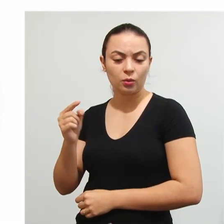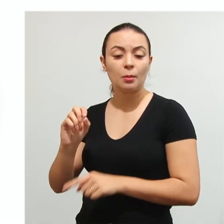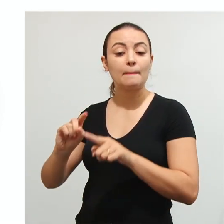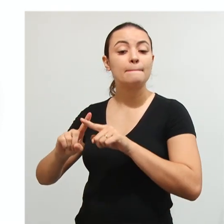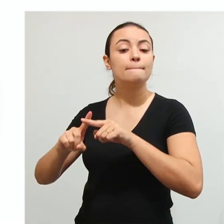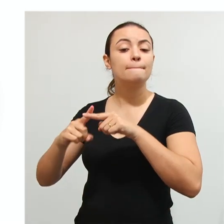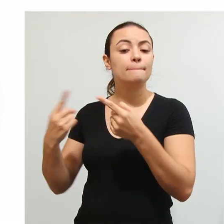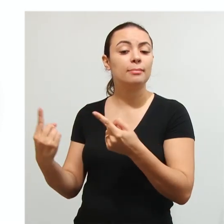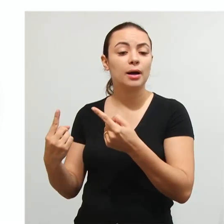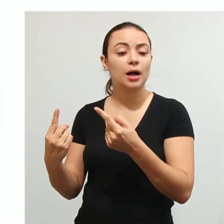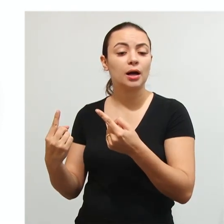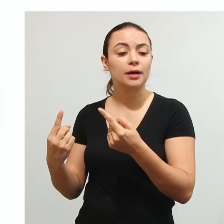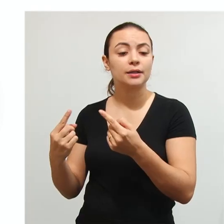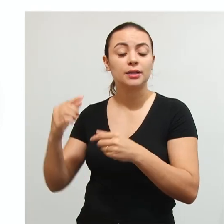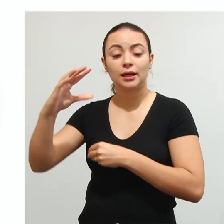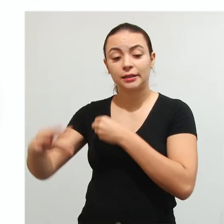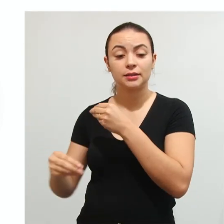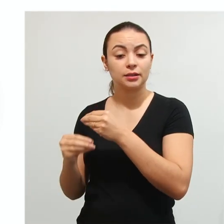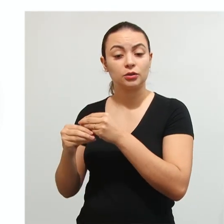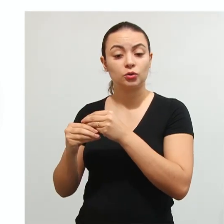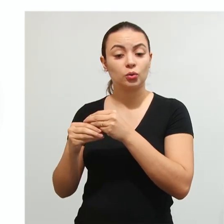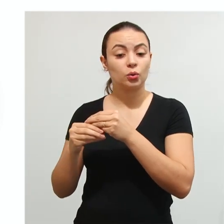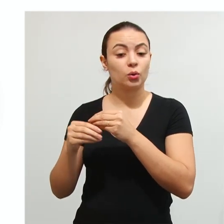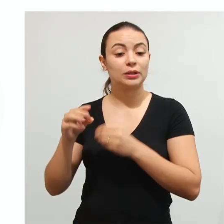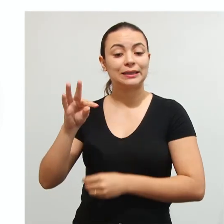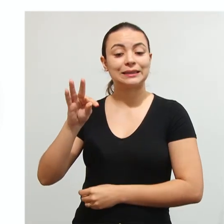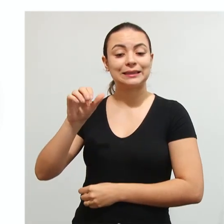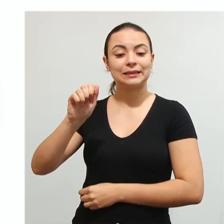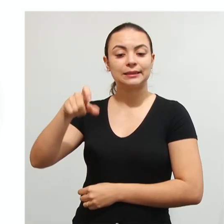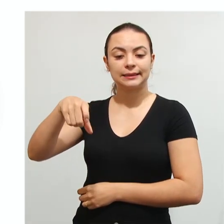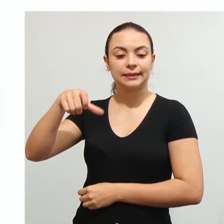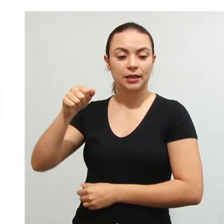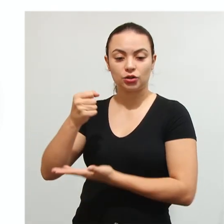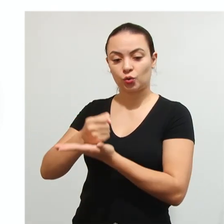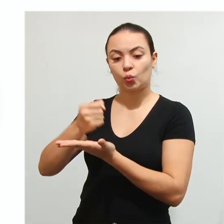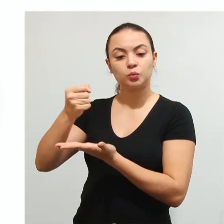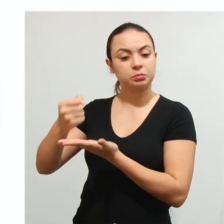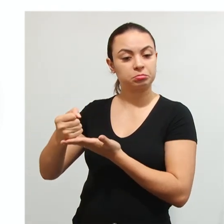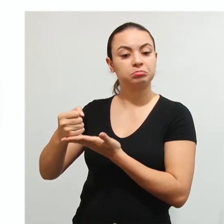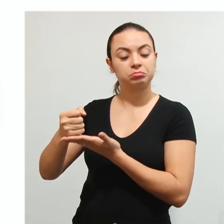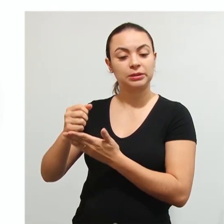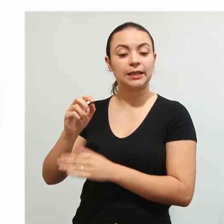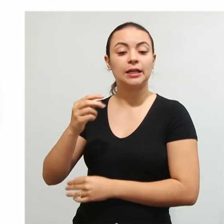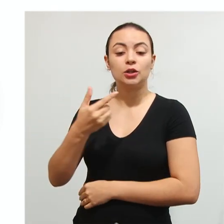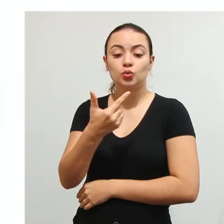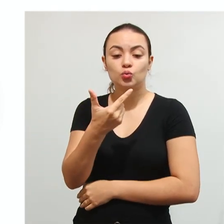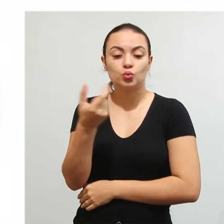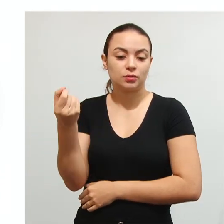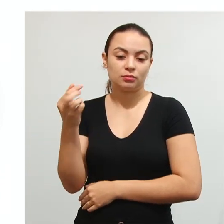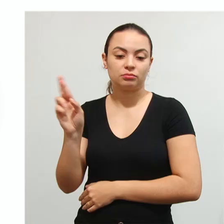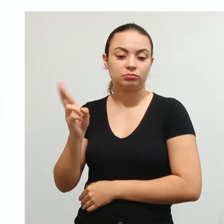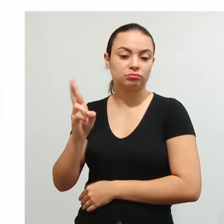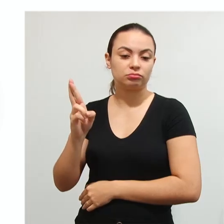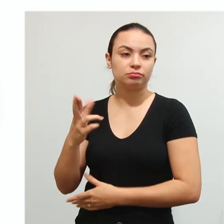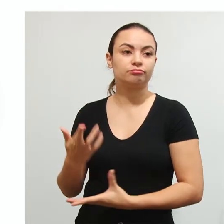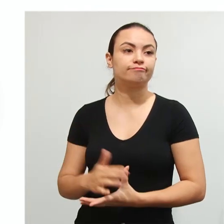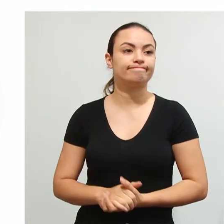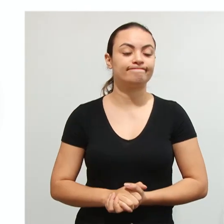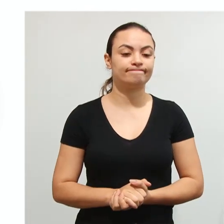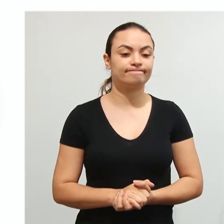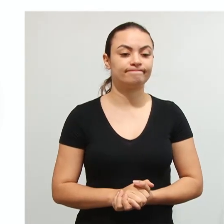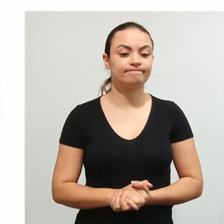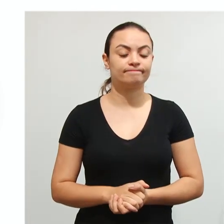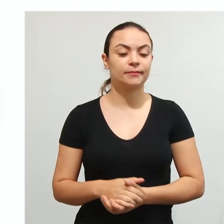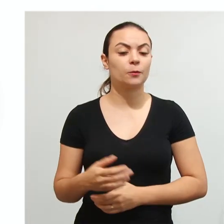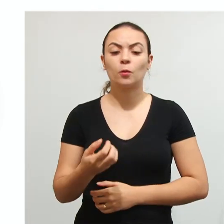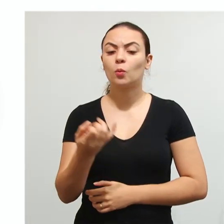taxa contratual então primeiro calcular quanto que vai ser pago no final Então como